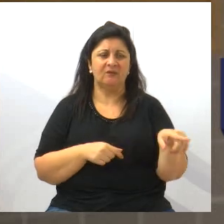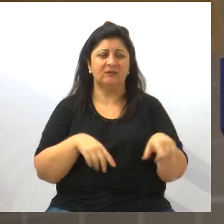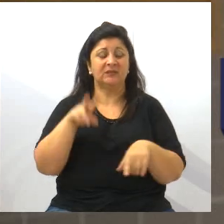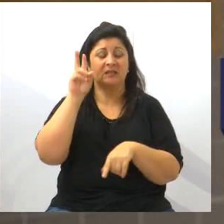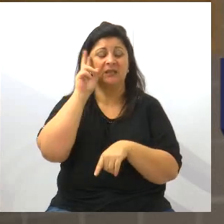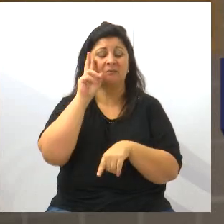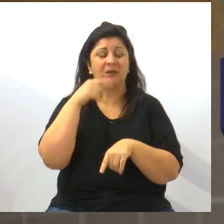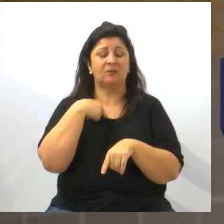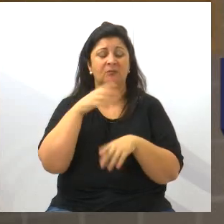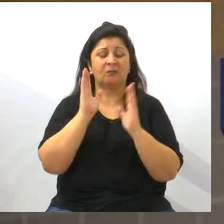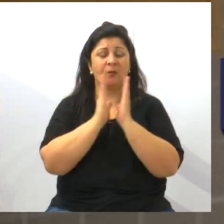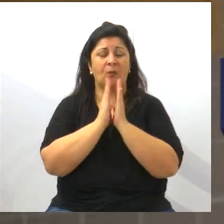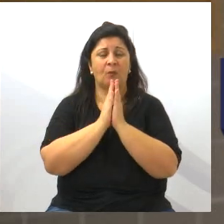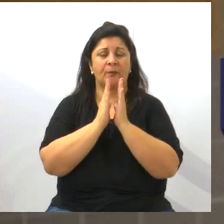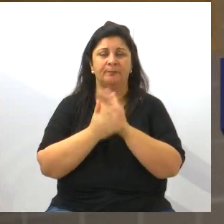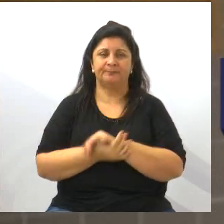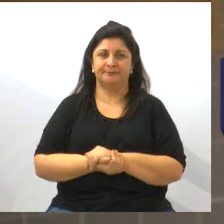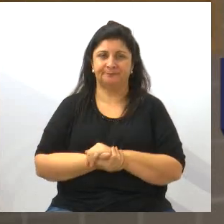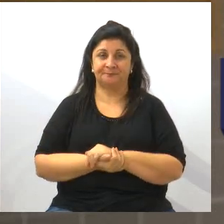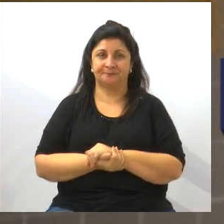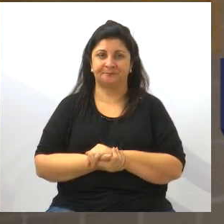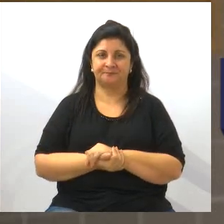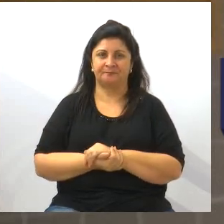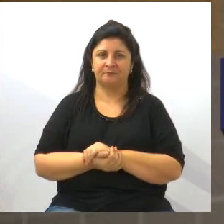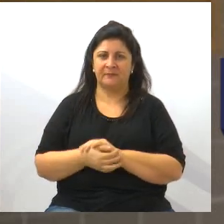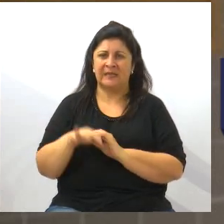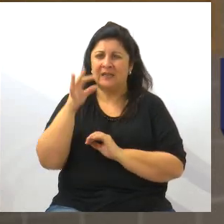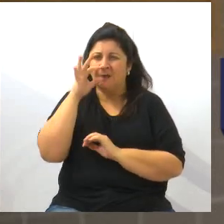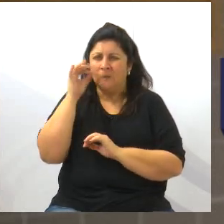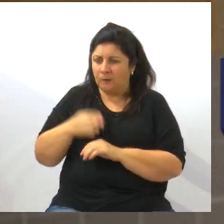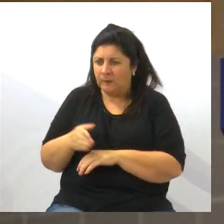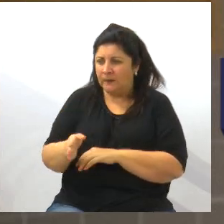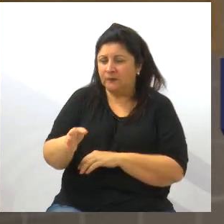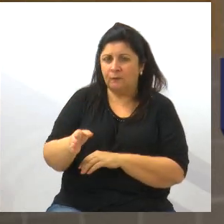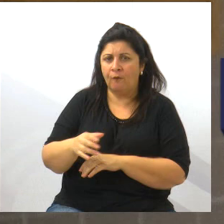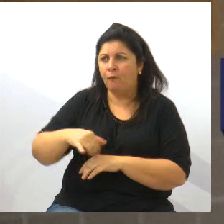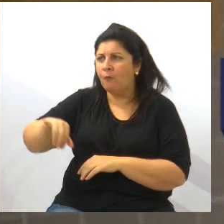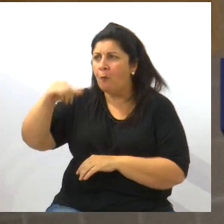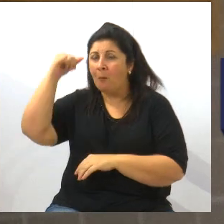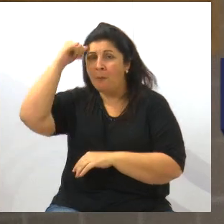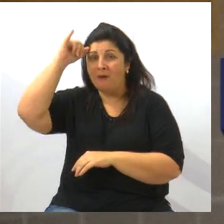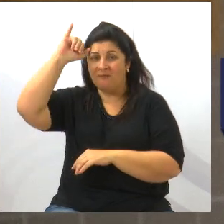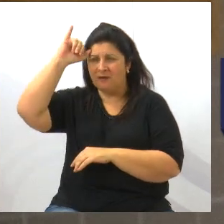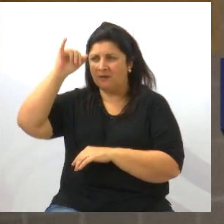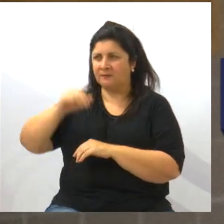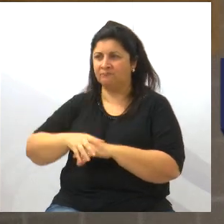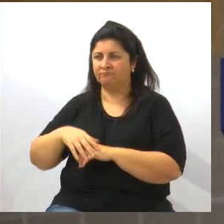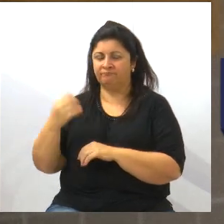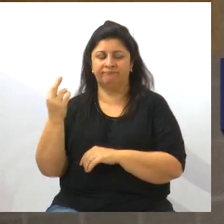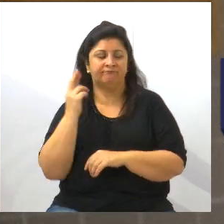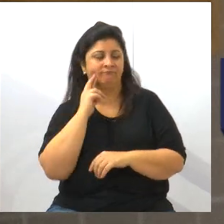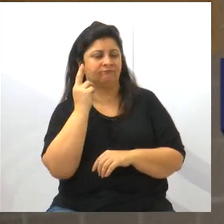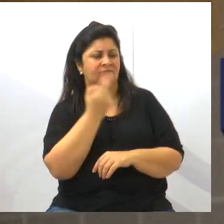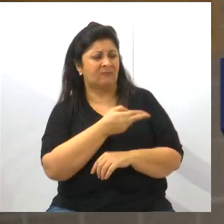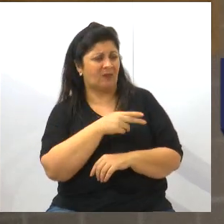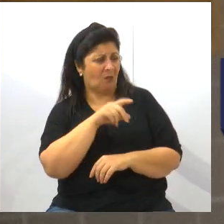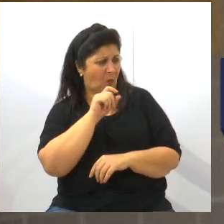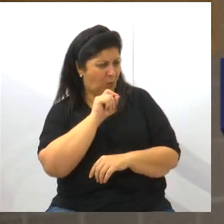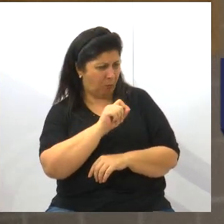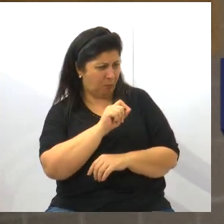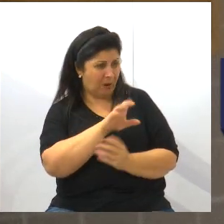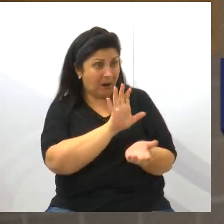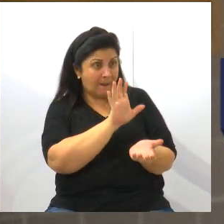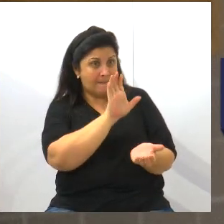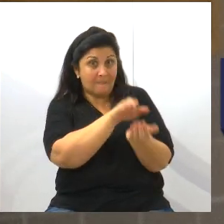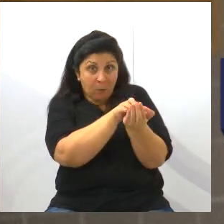minhas orações. O rato dirigiu-se à vaca e ela lhe disse: o quê? Uma